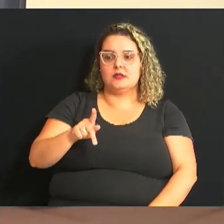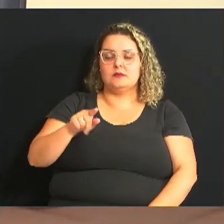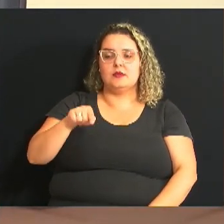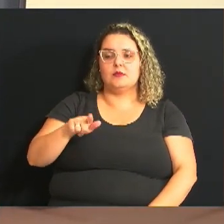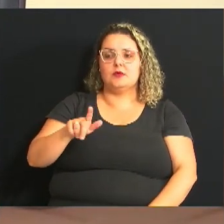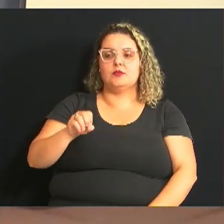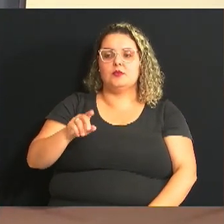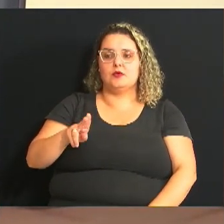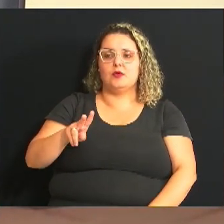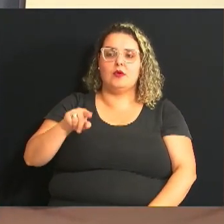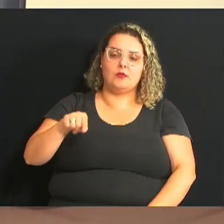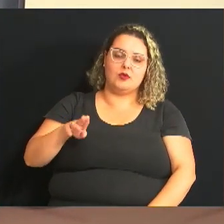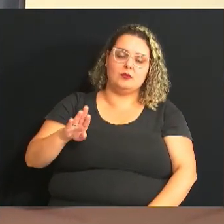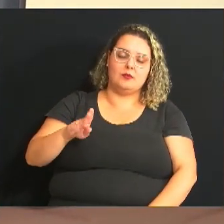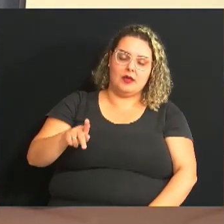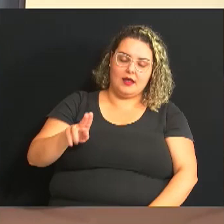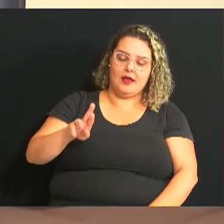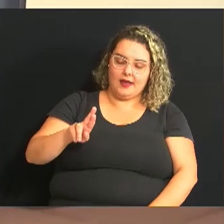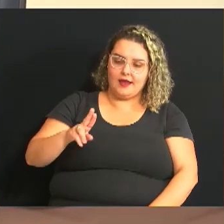fmdca.campinas.sp.gov.br ou